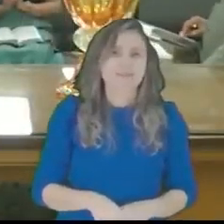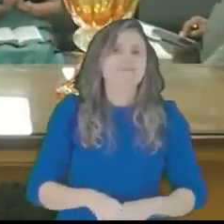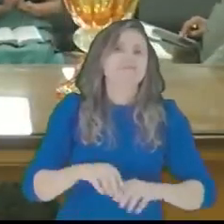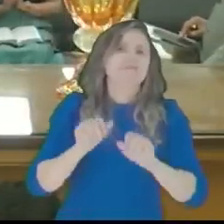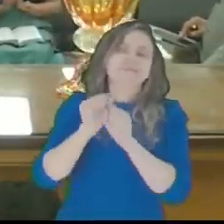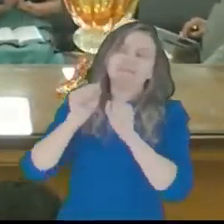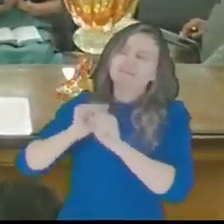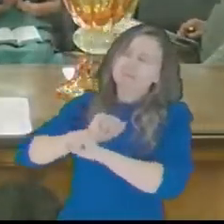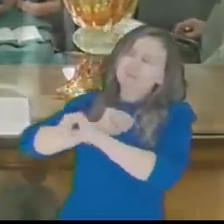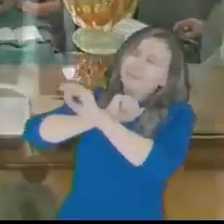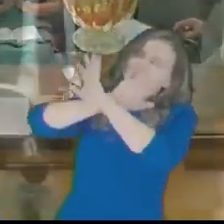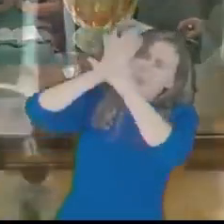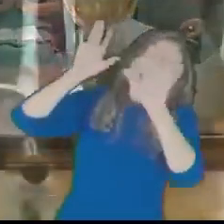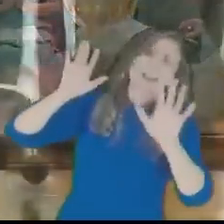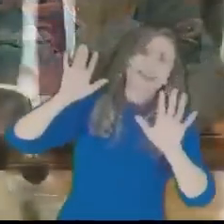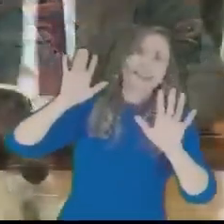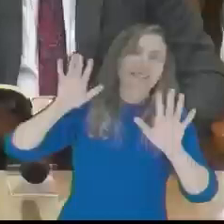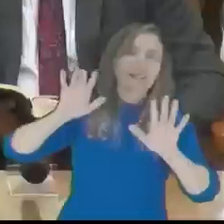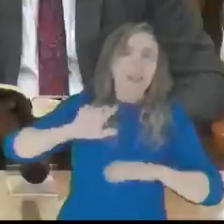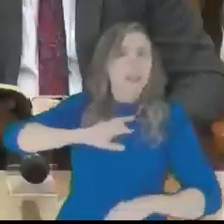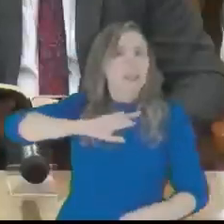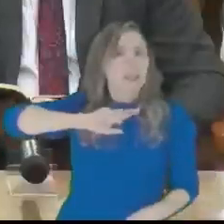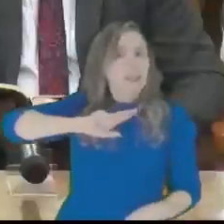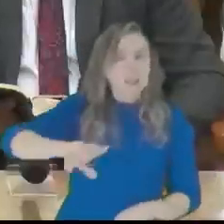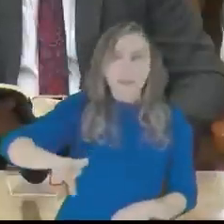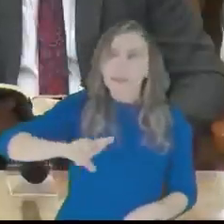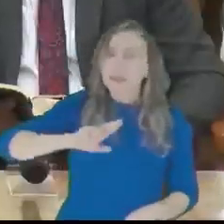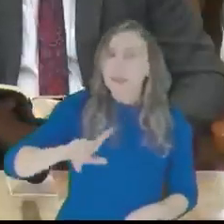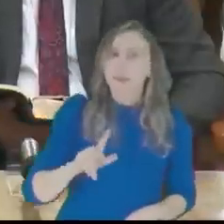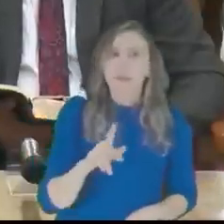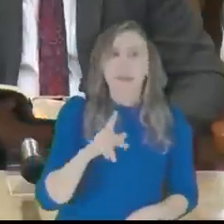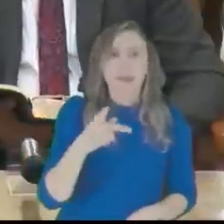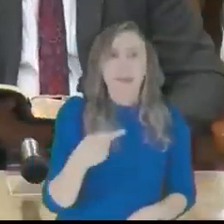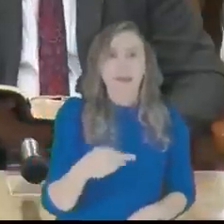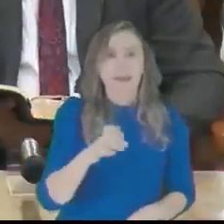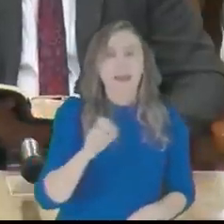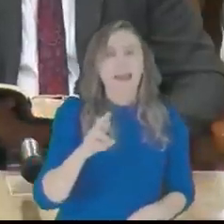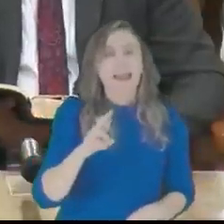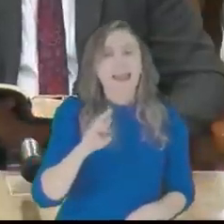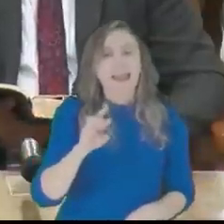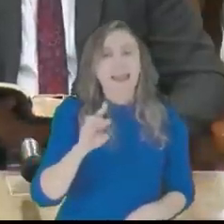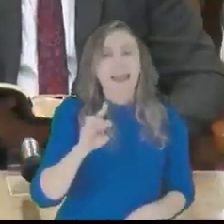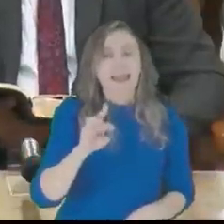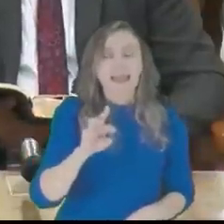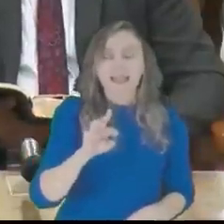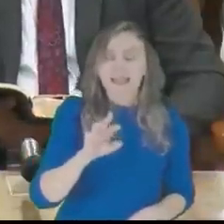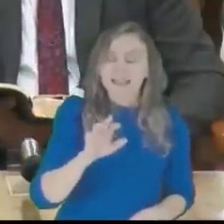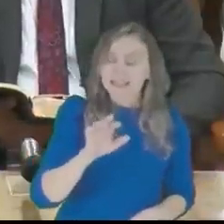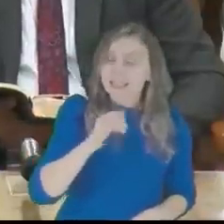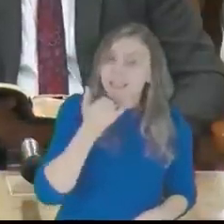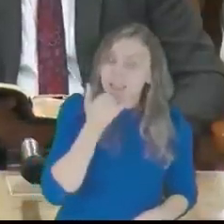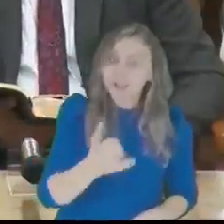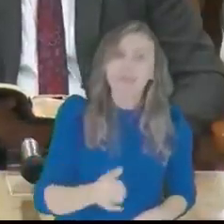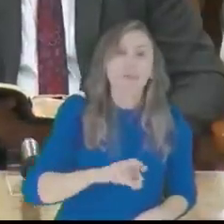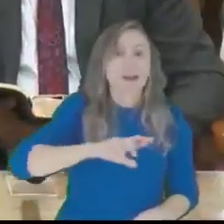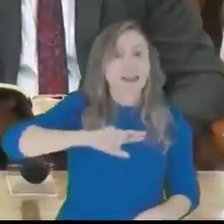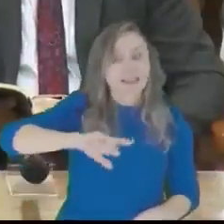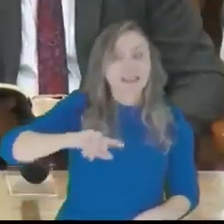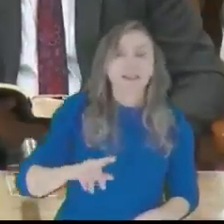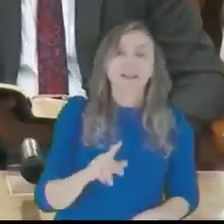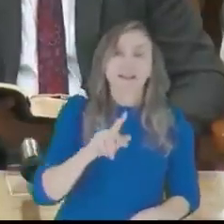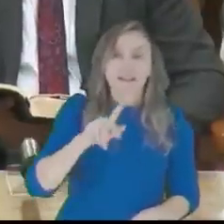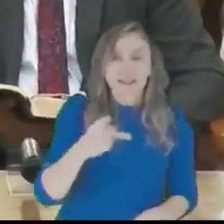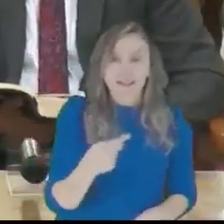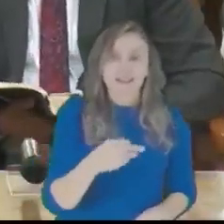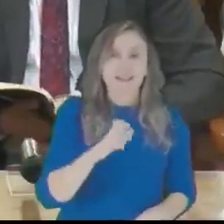glória! Não é hétero, é halo. Eu vou mandar halo. Eu vou mandar outro com o mesmo